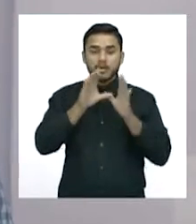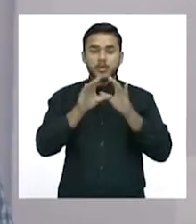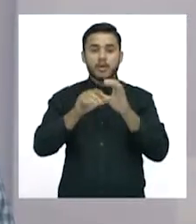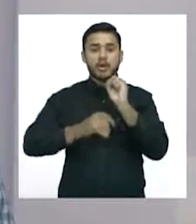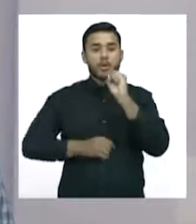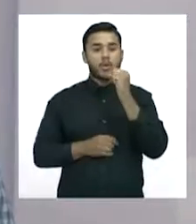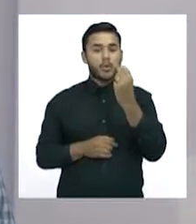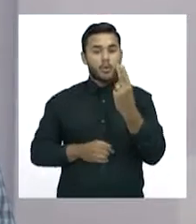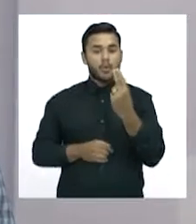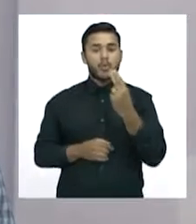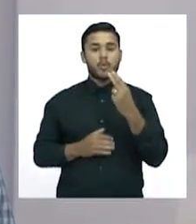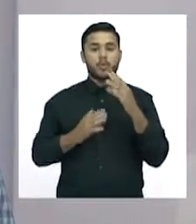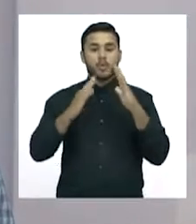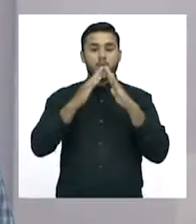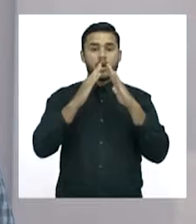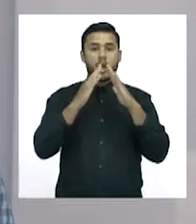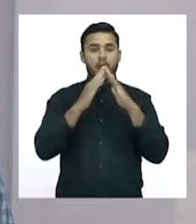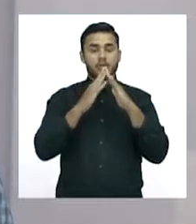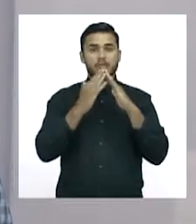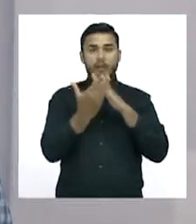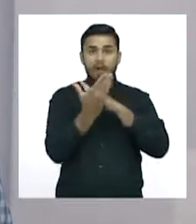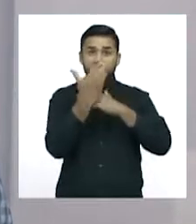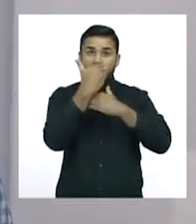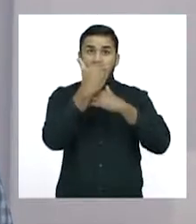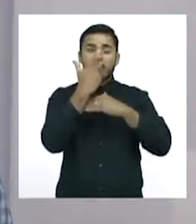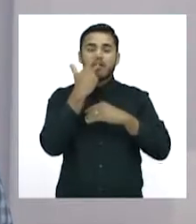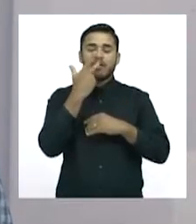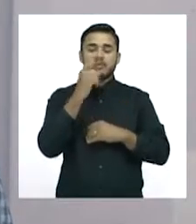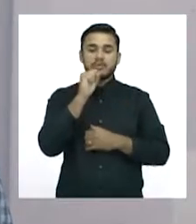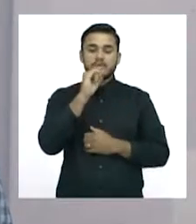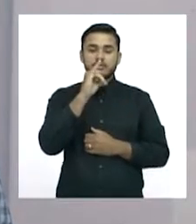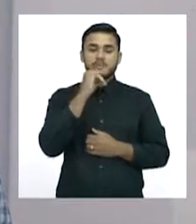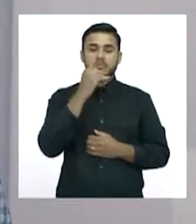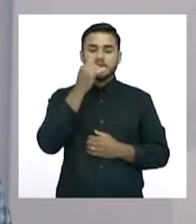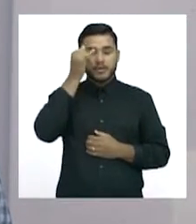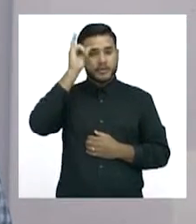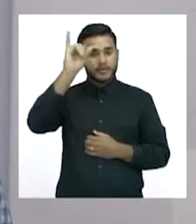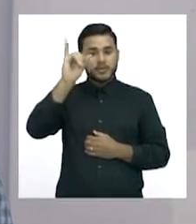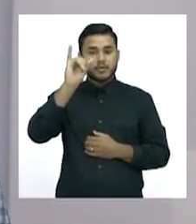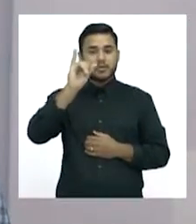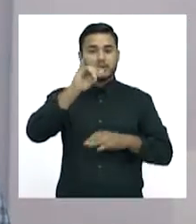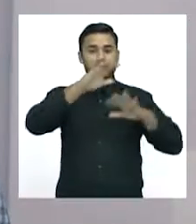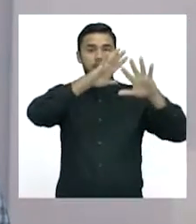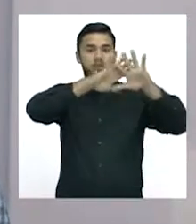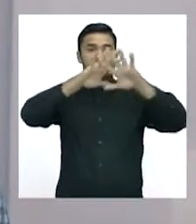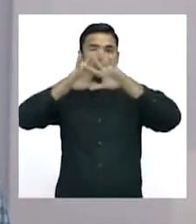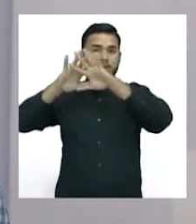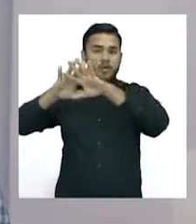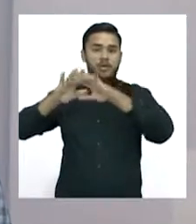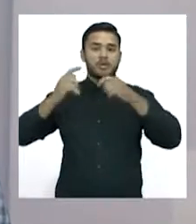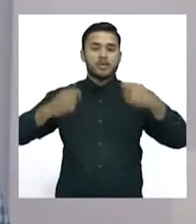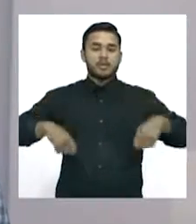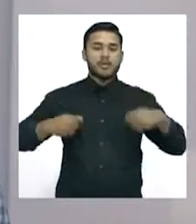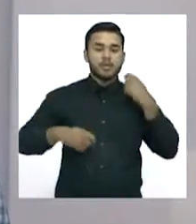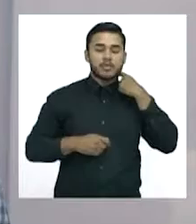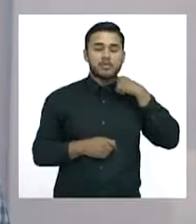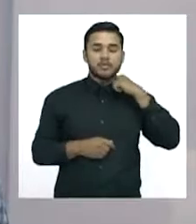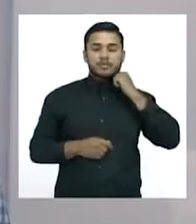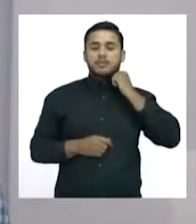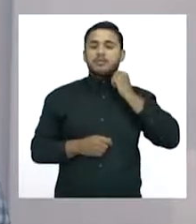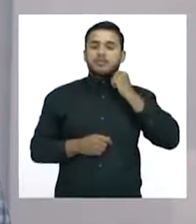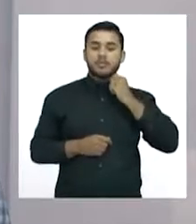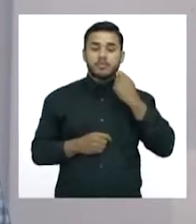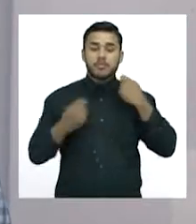imóvel contra a entrada desse animal. Ou seja, a pessoa que não estava telando a sua residência, aquele espaço entre telha e